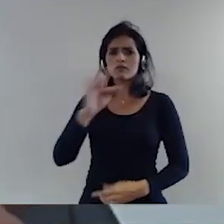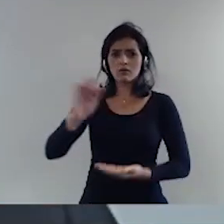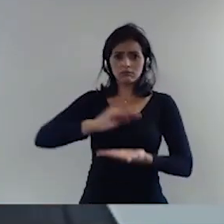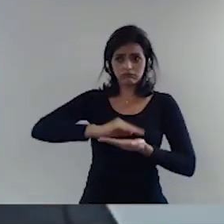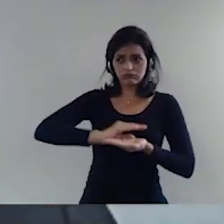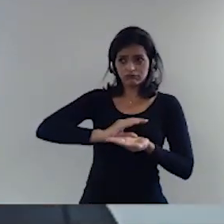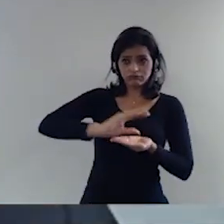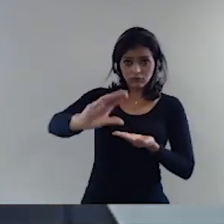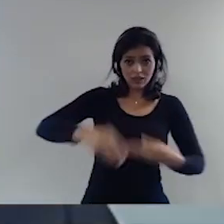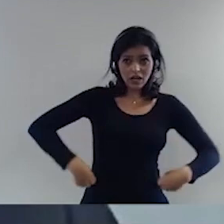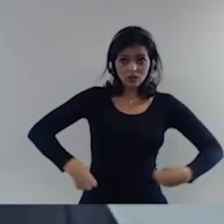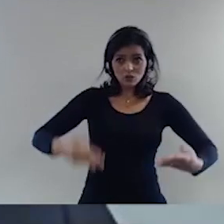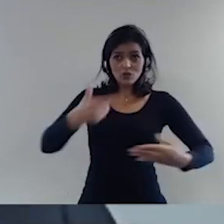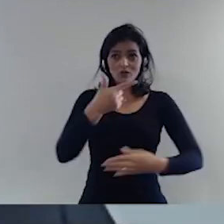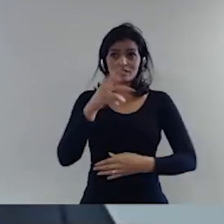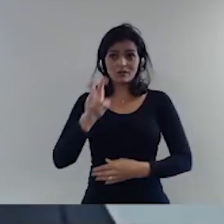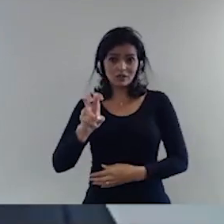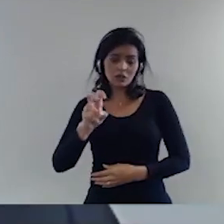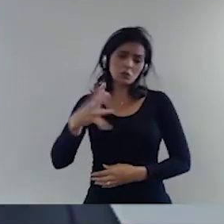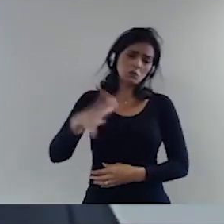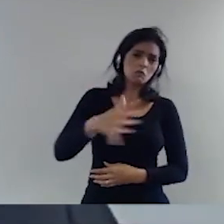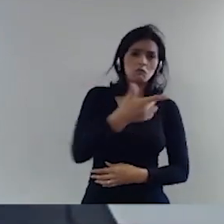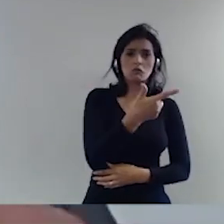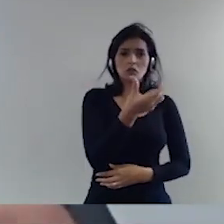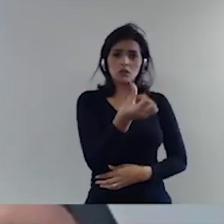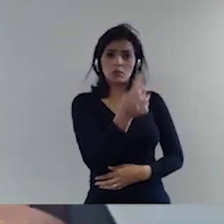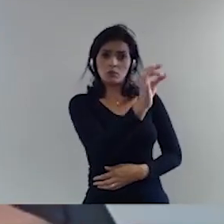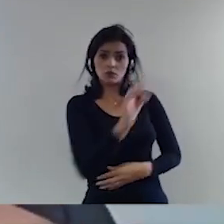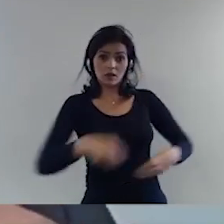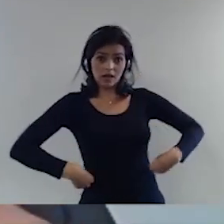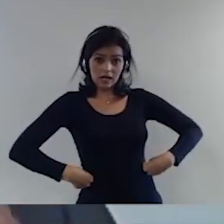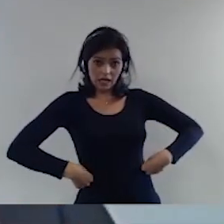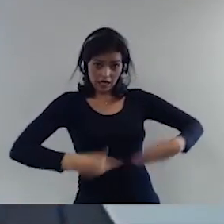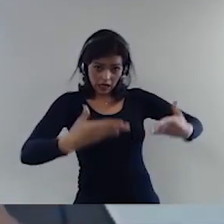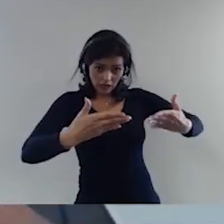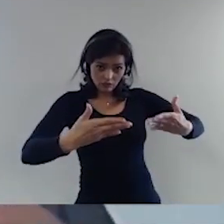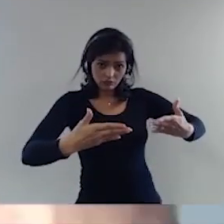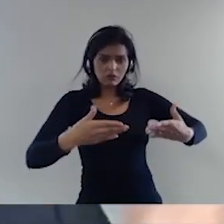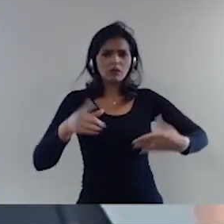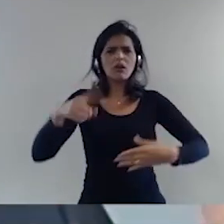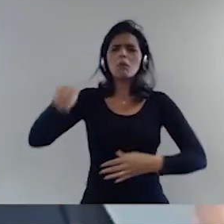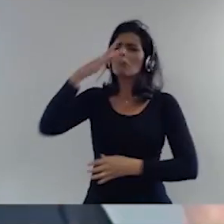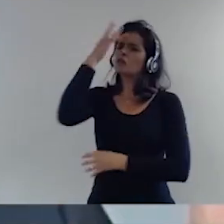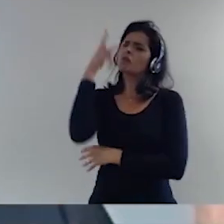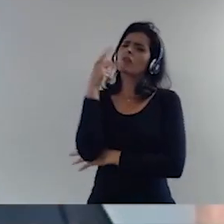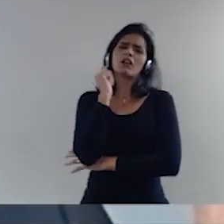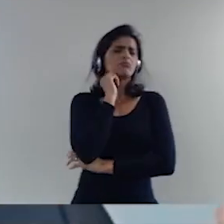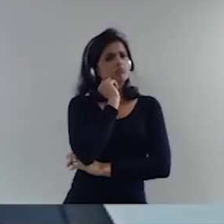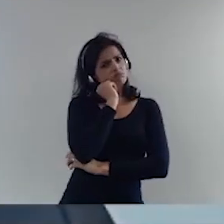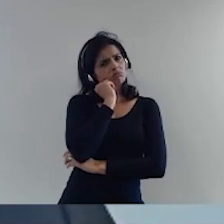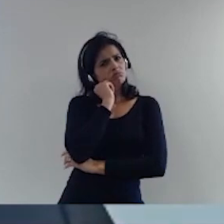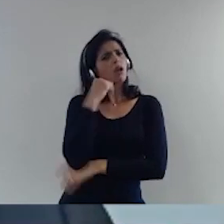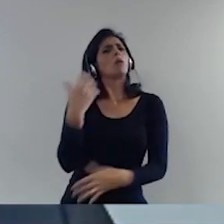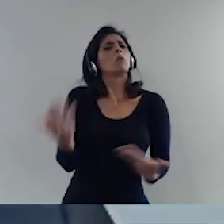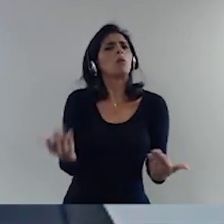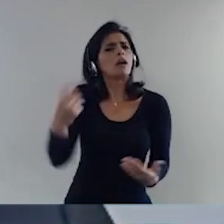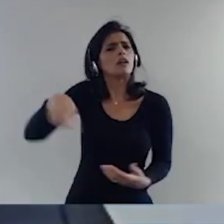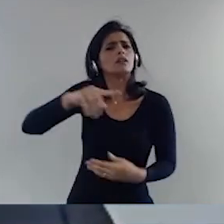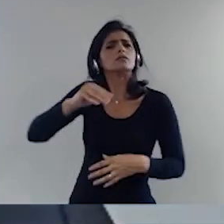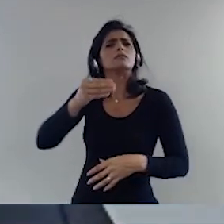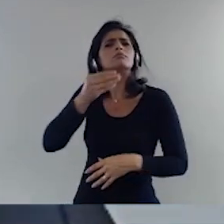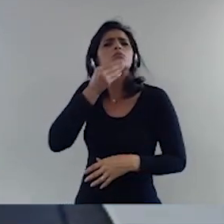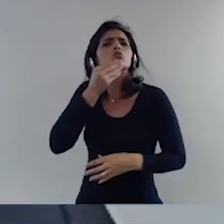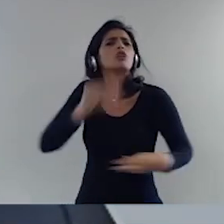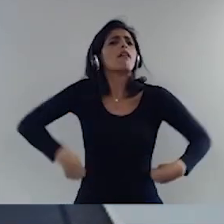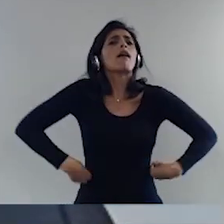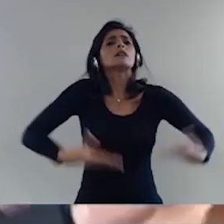apenas 25%, 26% foi gasto. Alguém vai dizer, puxa, mas no que ele deveria